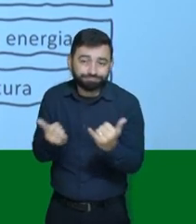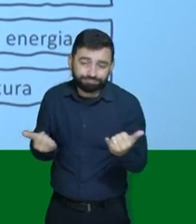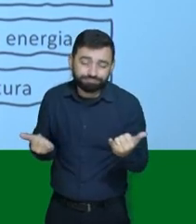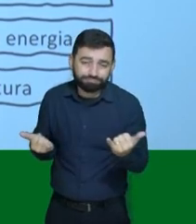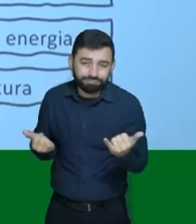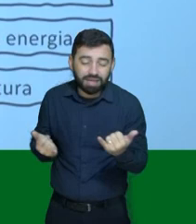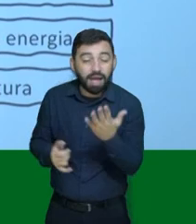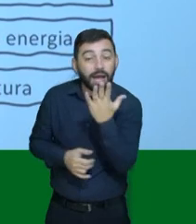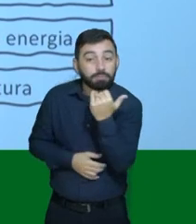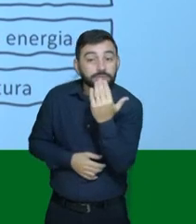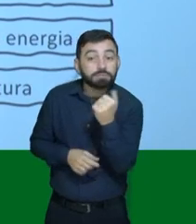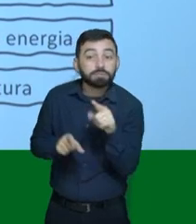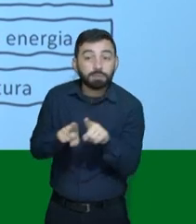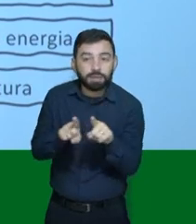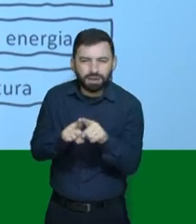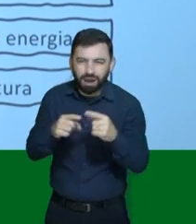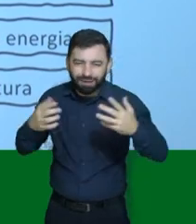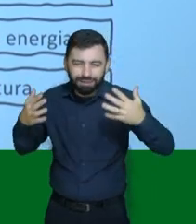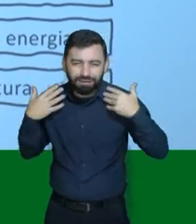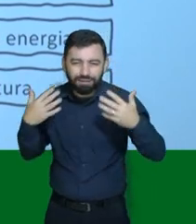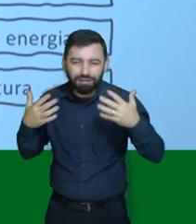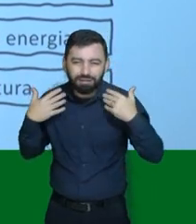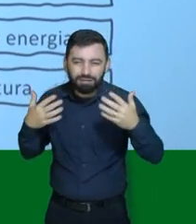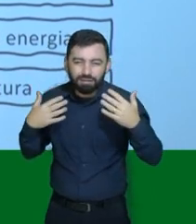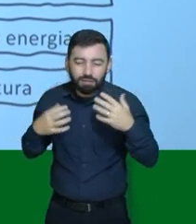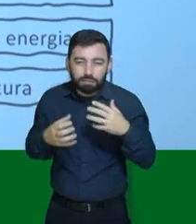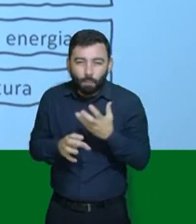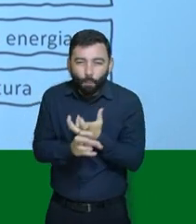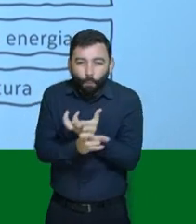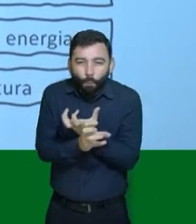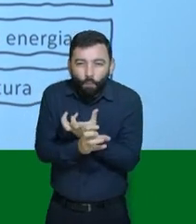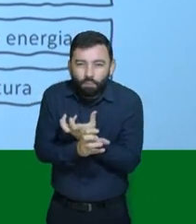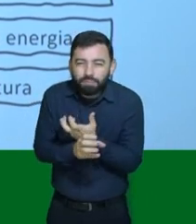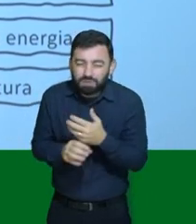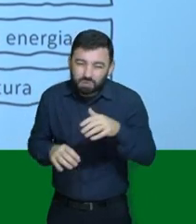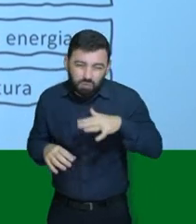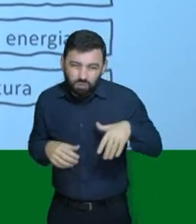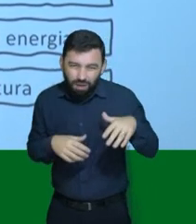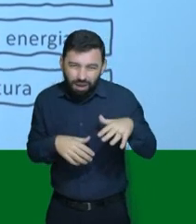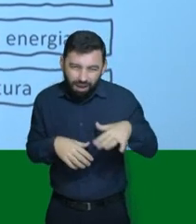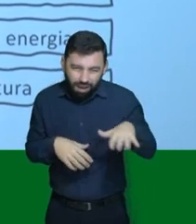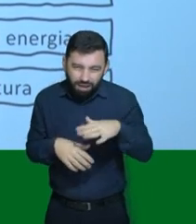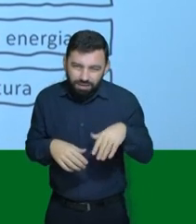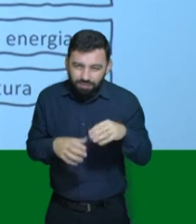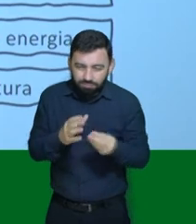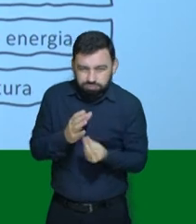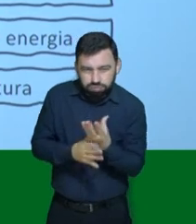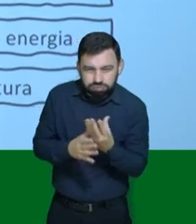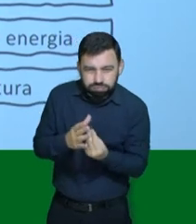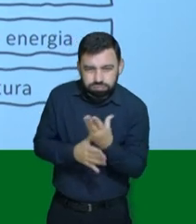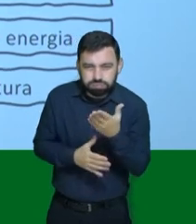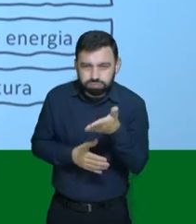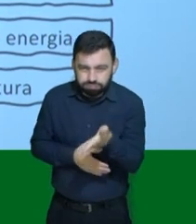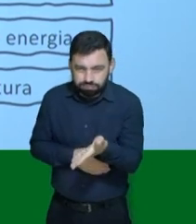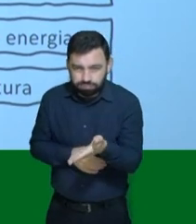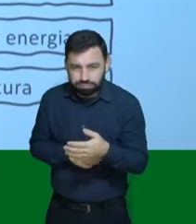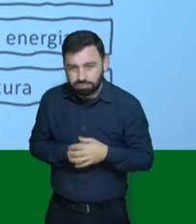também alimentar, porque esse calor e essa seca, nessas áreas que a gente produz,